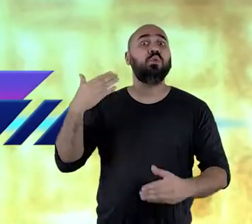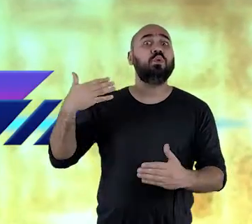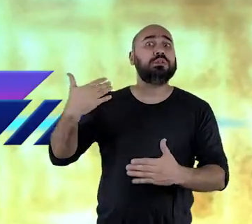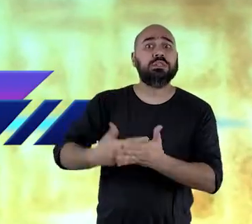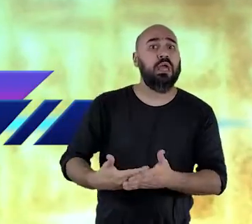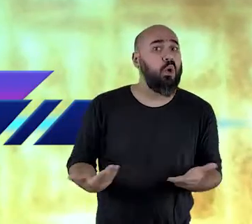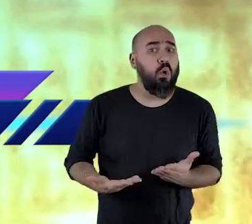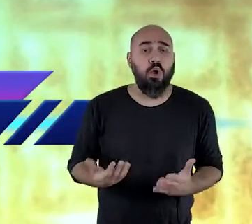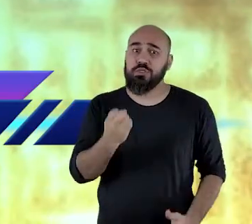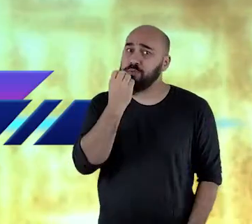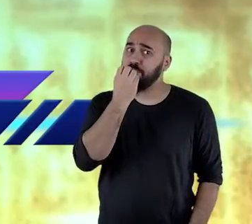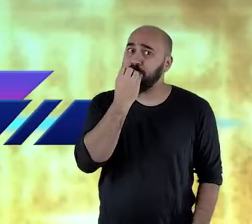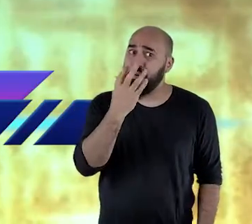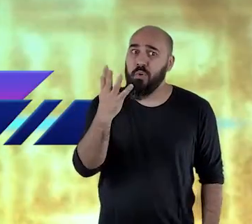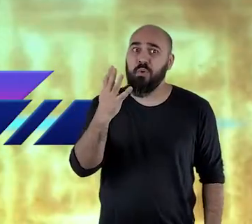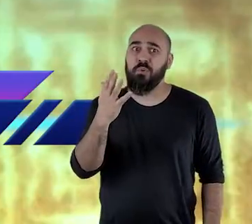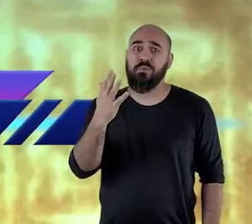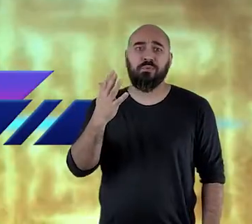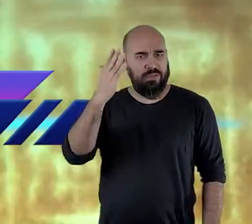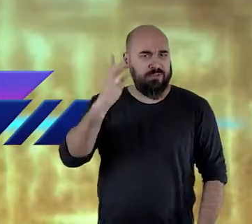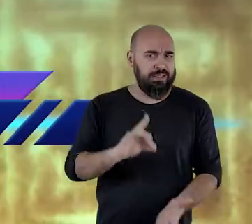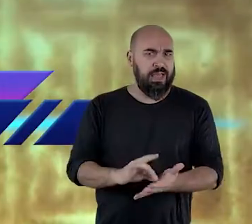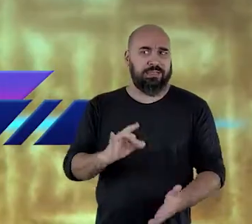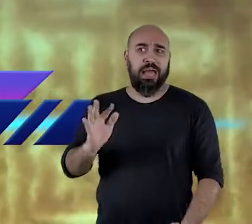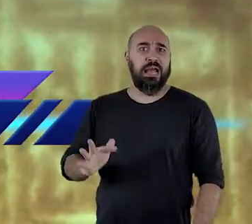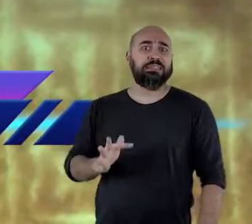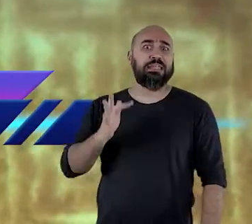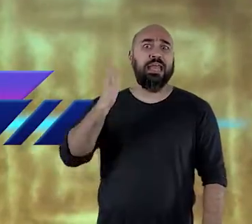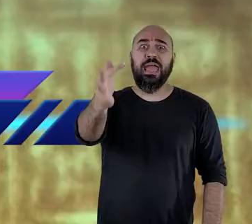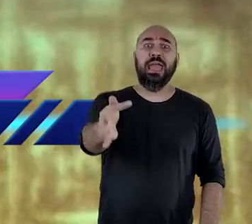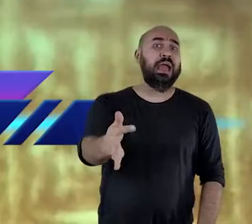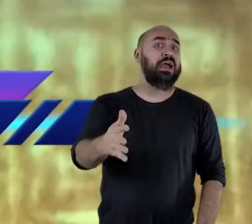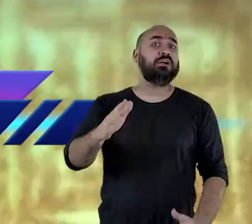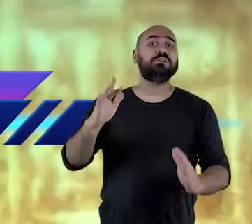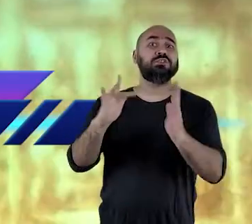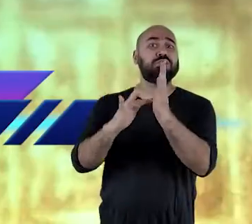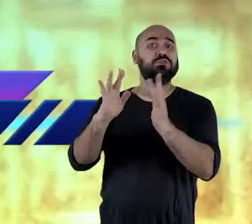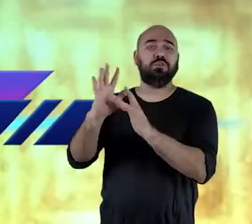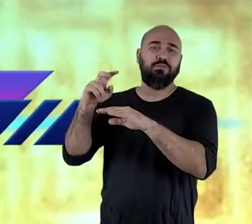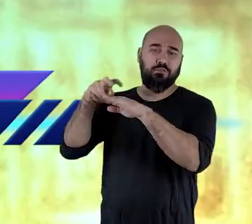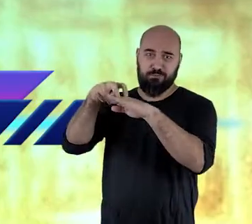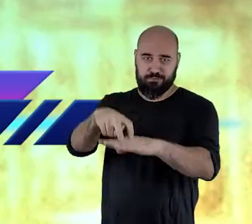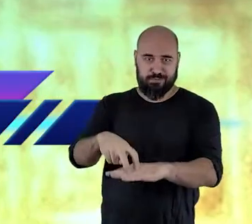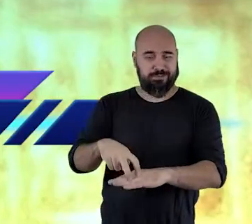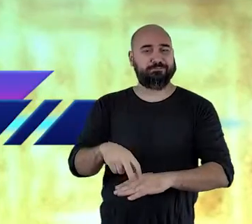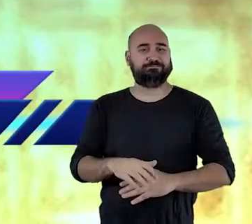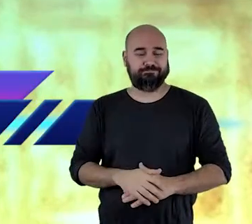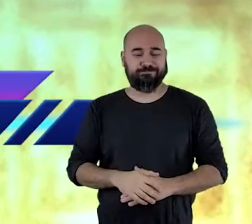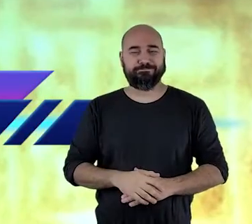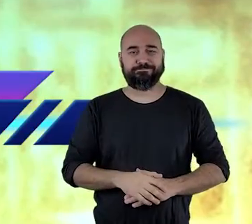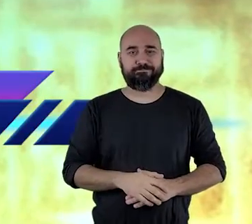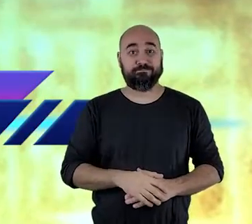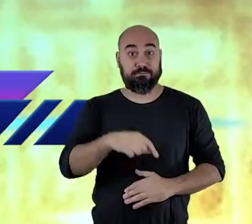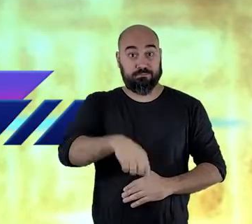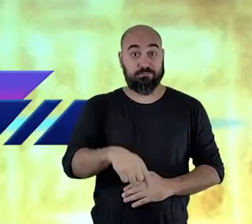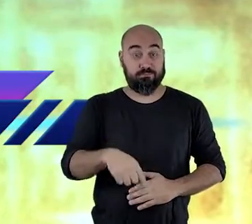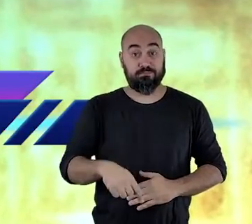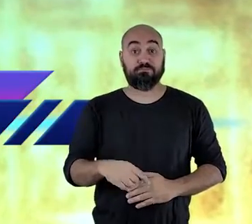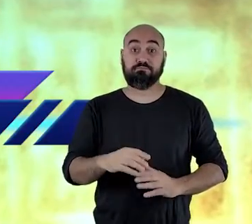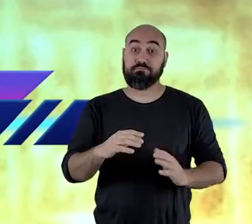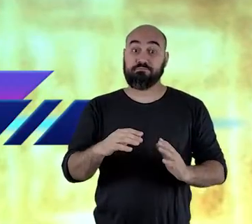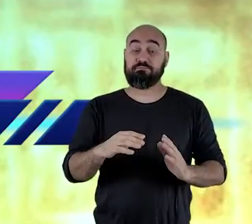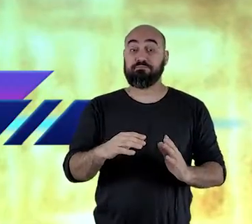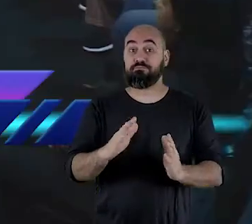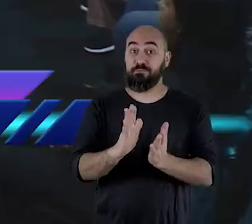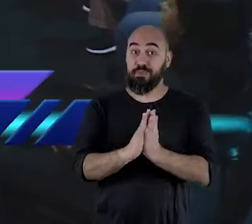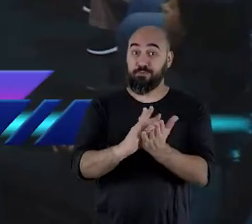nossos dias. Ou melhor, passa os nossos dias, vai até a volta de Jesus. Bom, aqui no cenário do Arena do